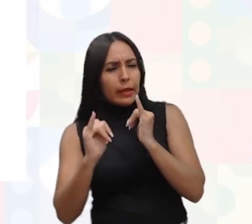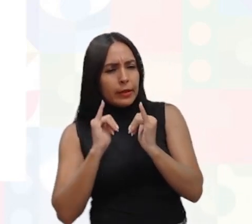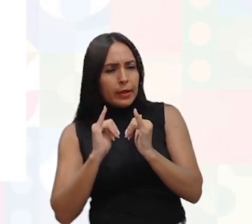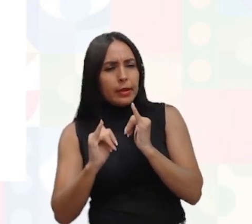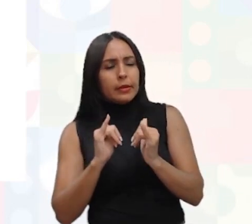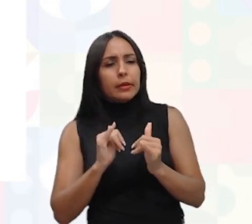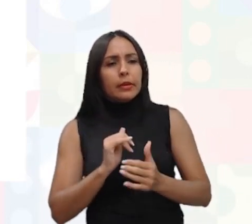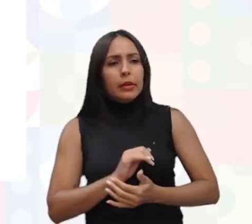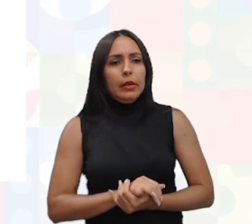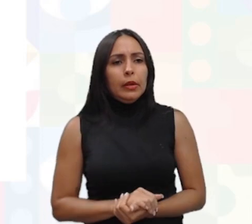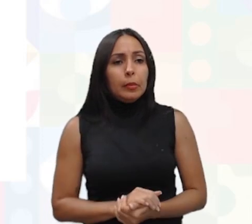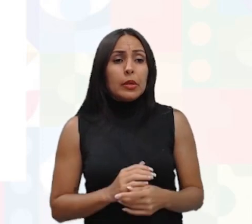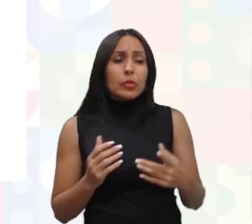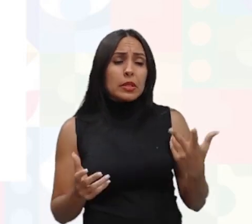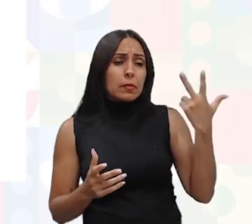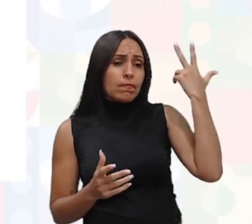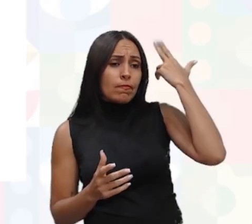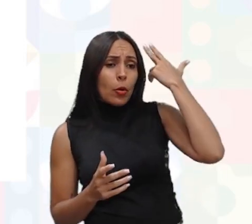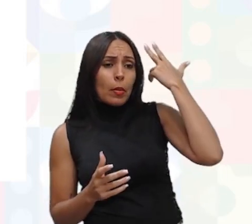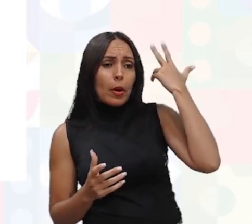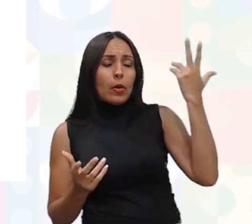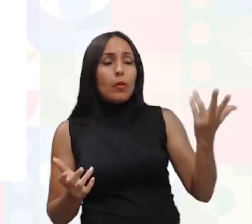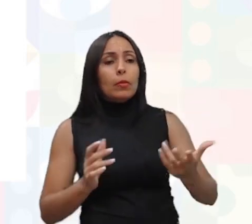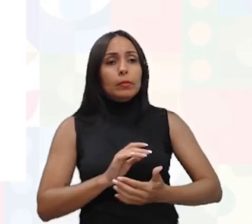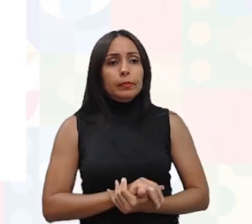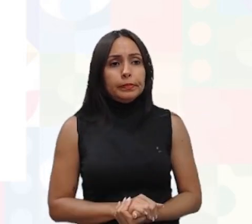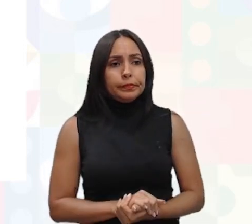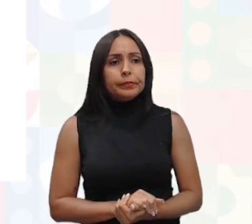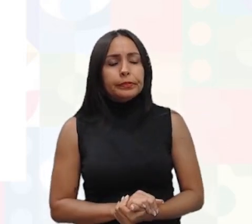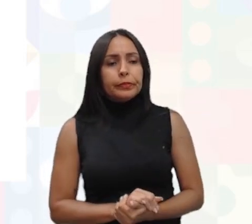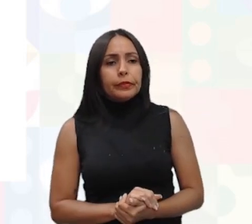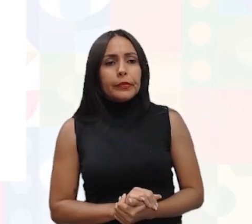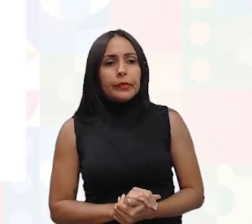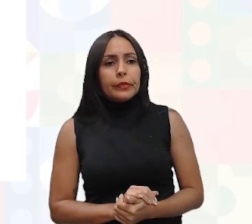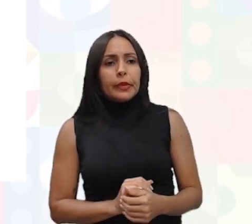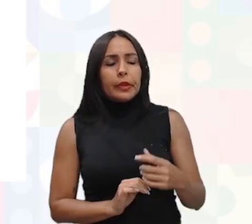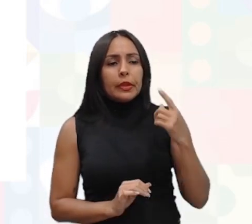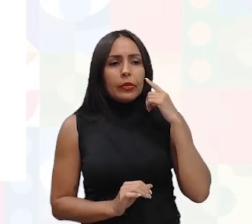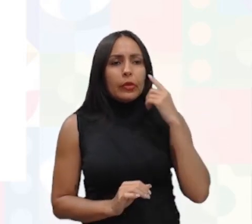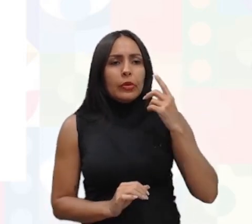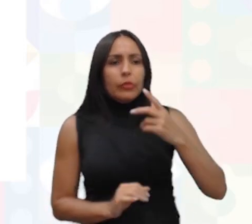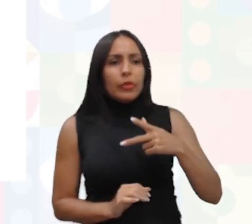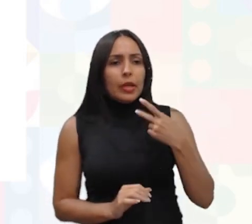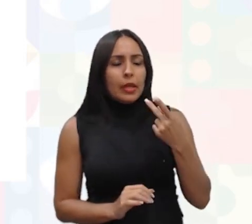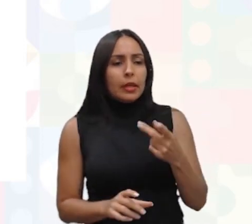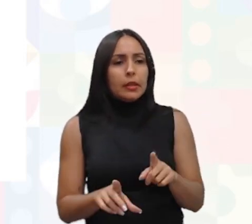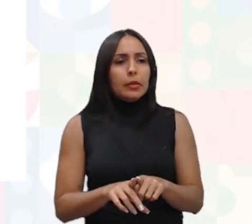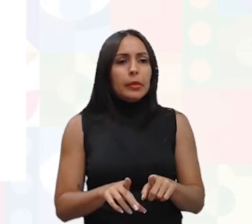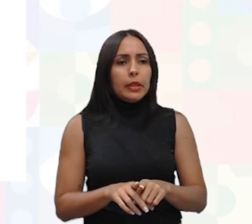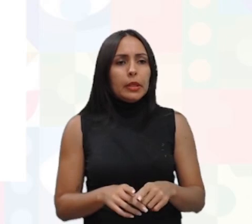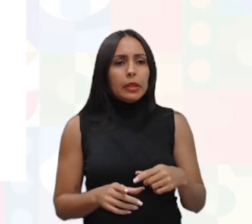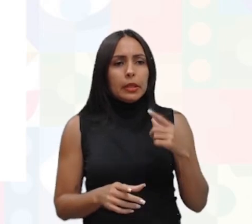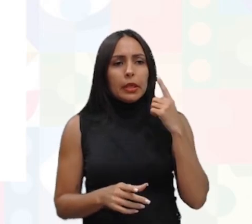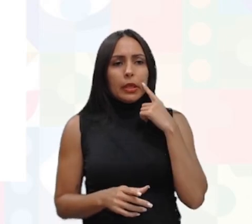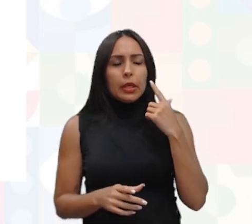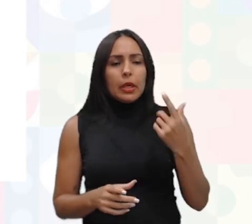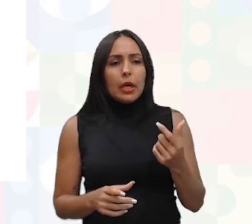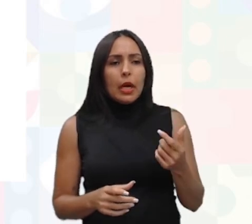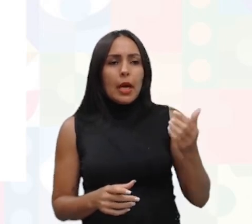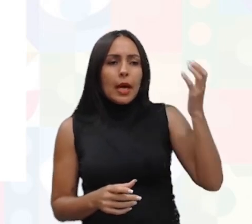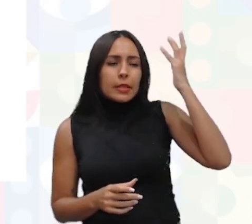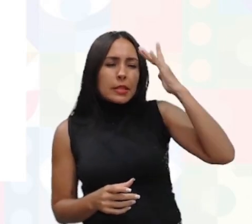algo muito comum. Todo mundo já ouviu falar que vai fazer uma vaquinha. Então, está muito essa ideia do